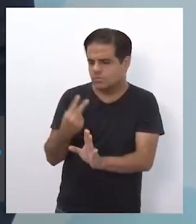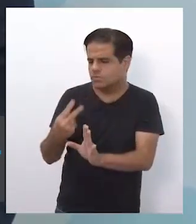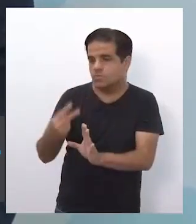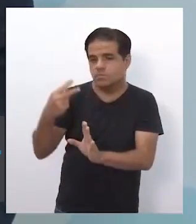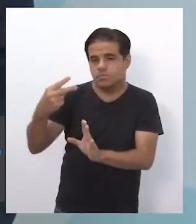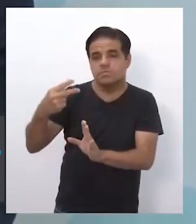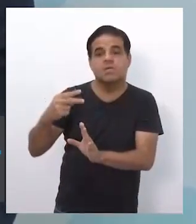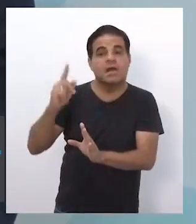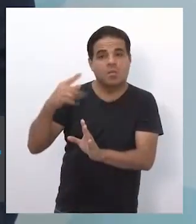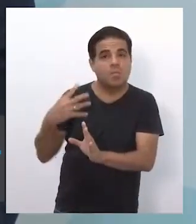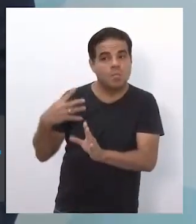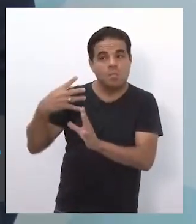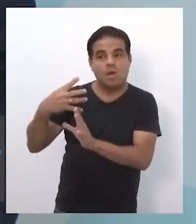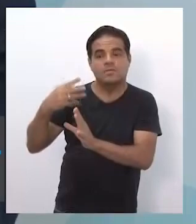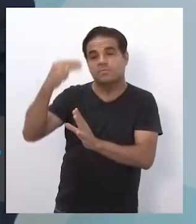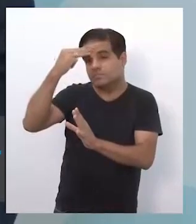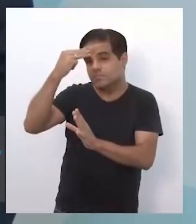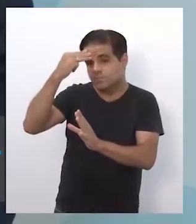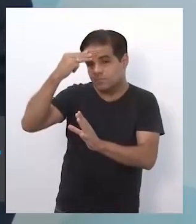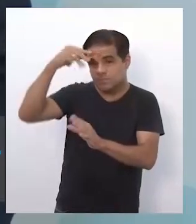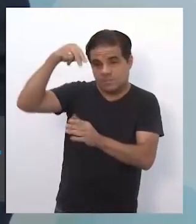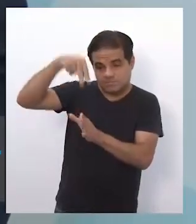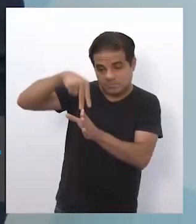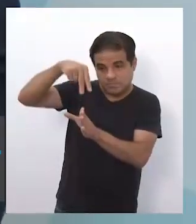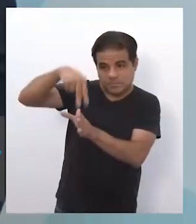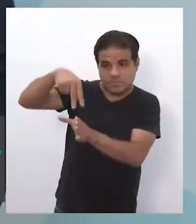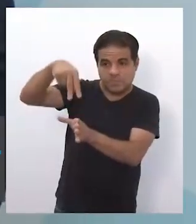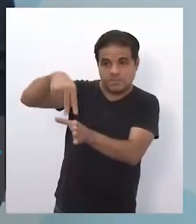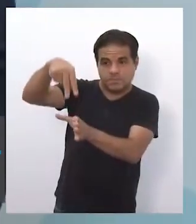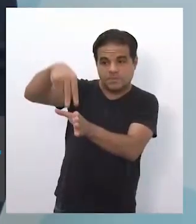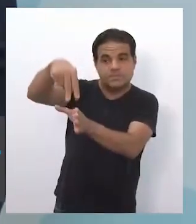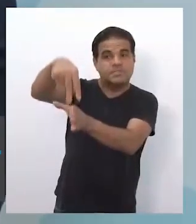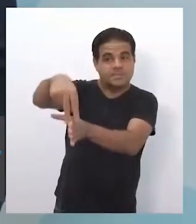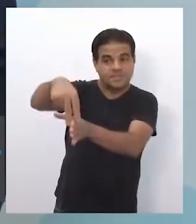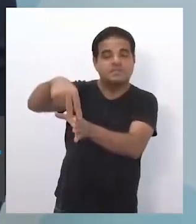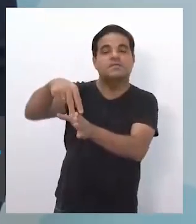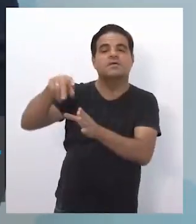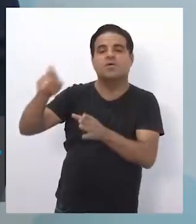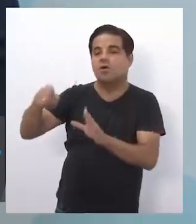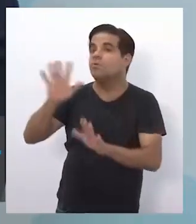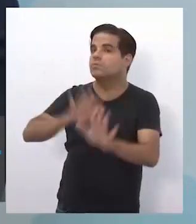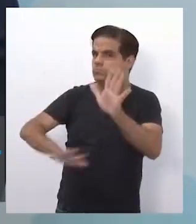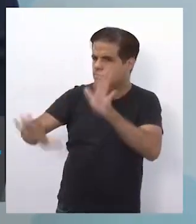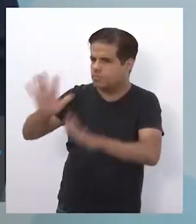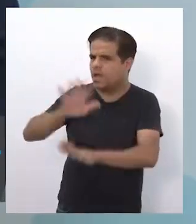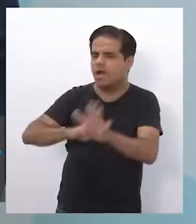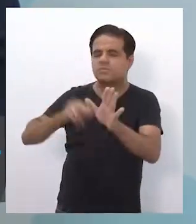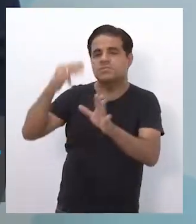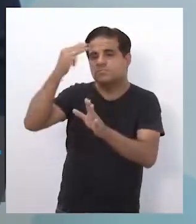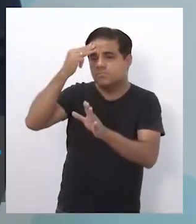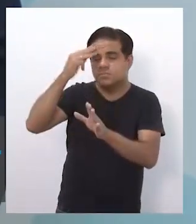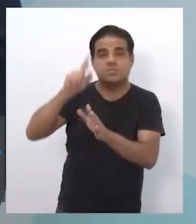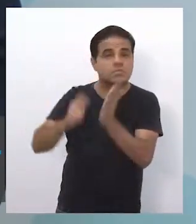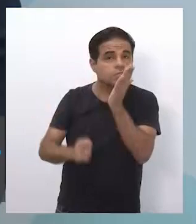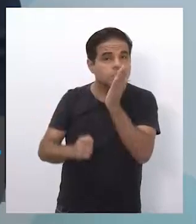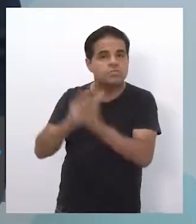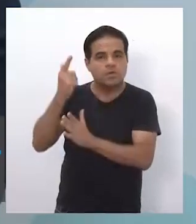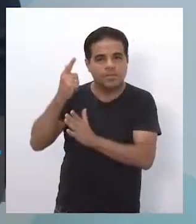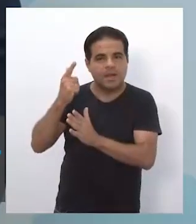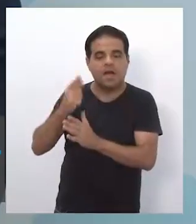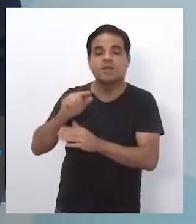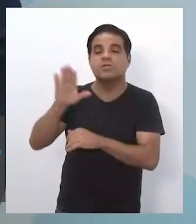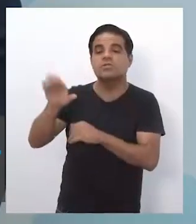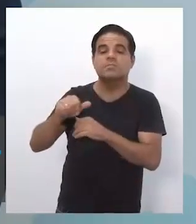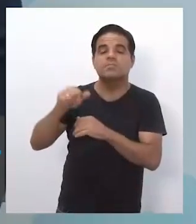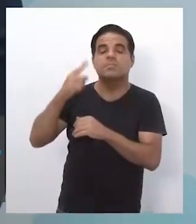são 4. Então, as memórias são encaixadas aí. Então, olha só como que tem que tomar cuidado, né? As memórias são compradas, nós chamamos